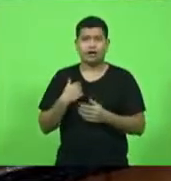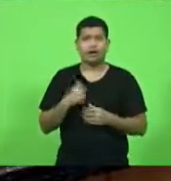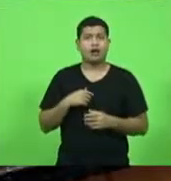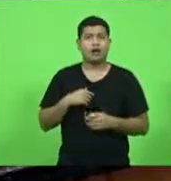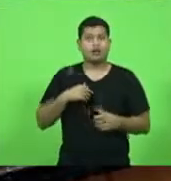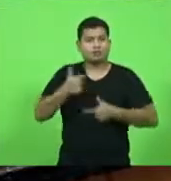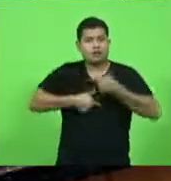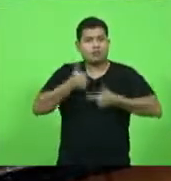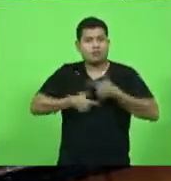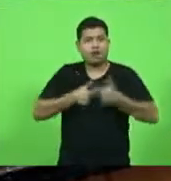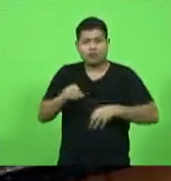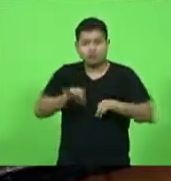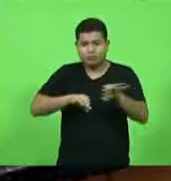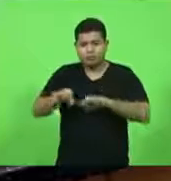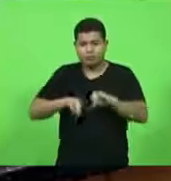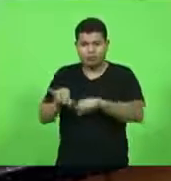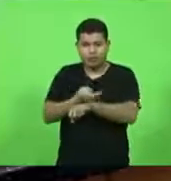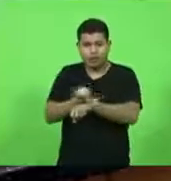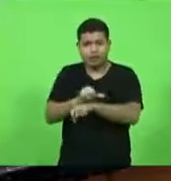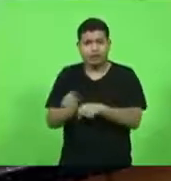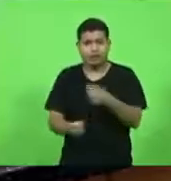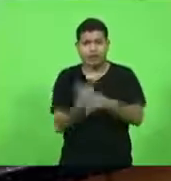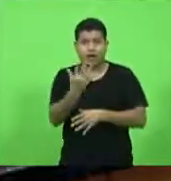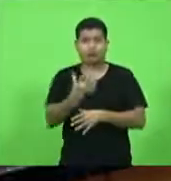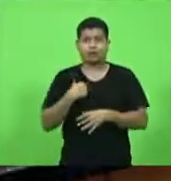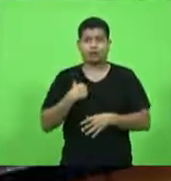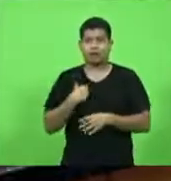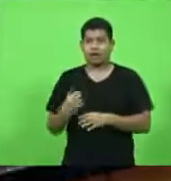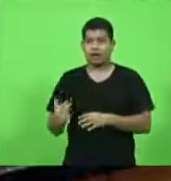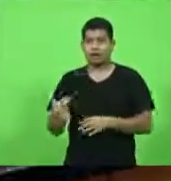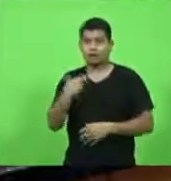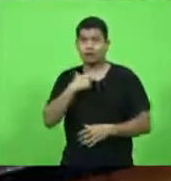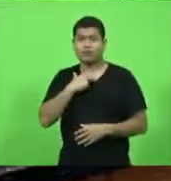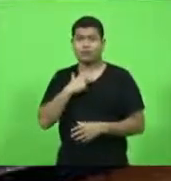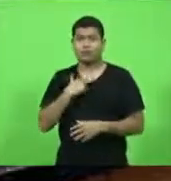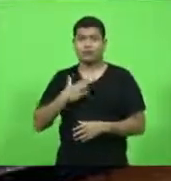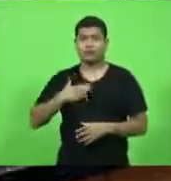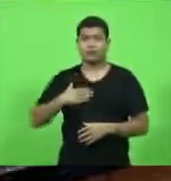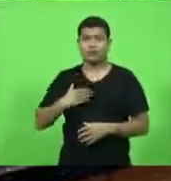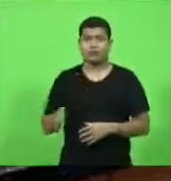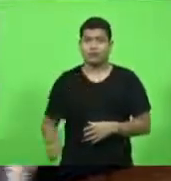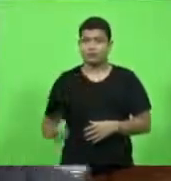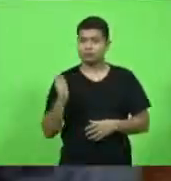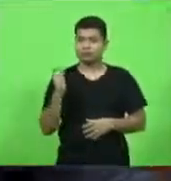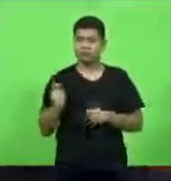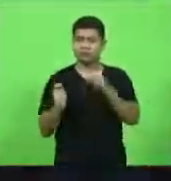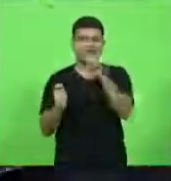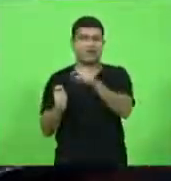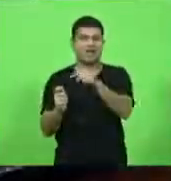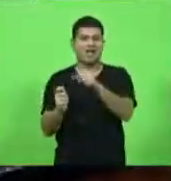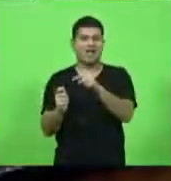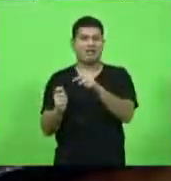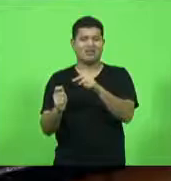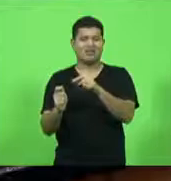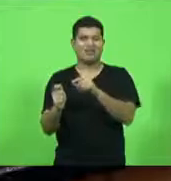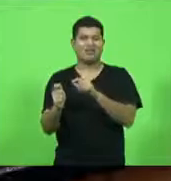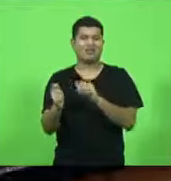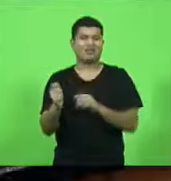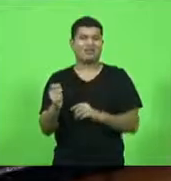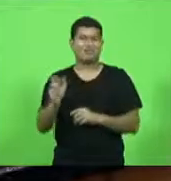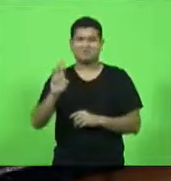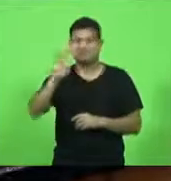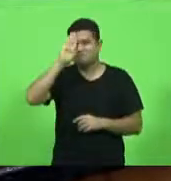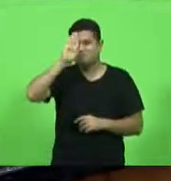você desenha uma estratégia e, de repente, fala assim, pô, não pode, eu tenho aqui... a carta que mata tudo, a carta do poder, eu tenho um